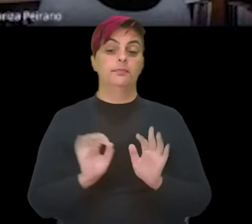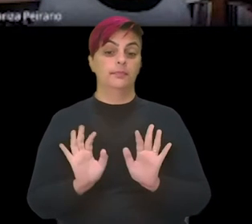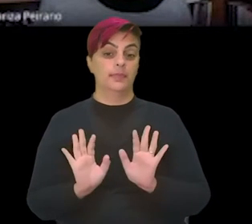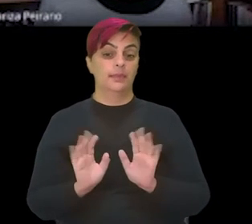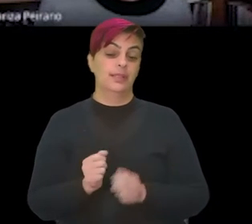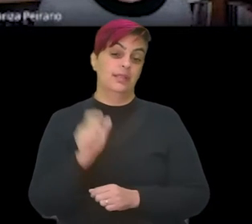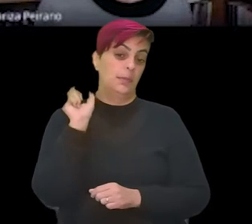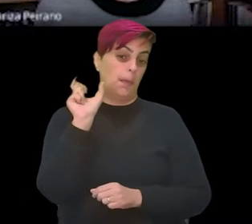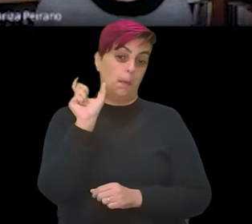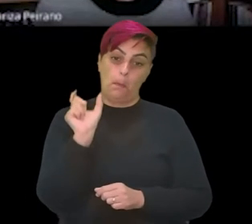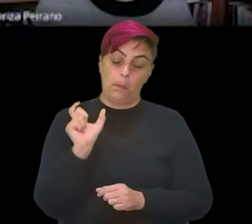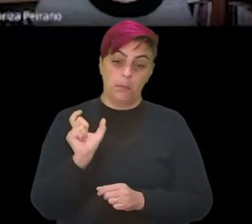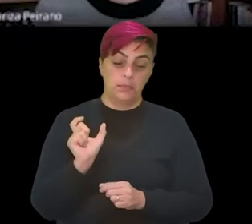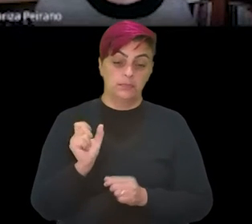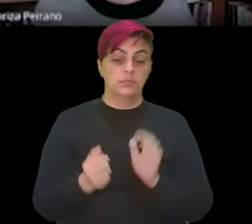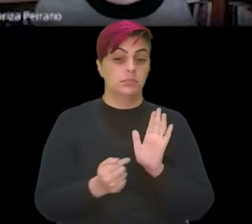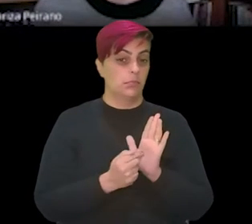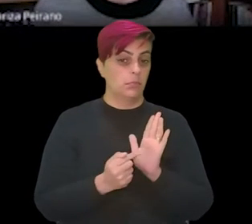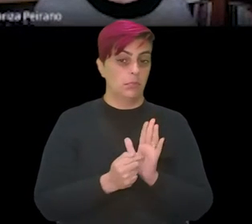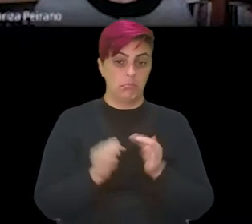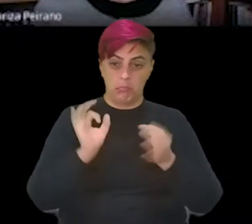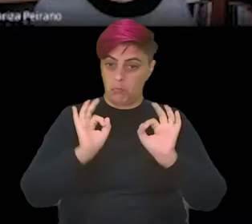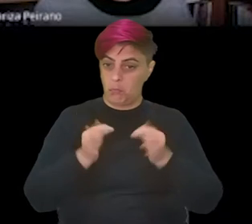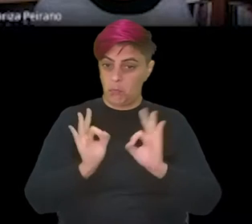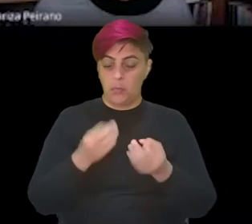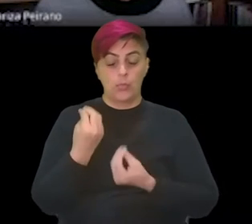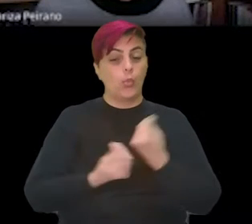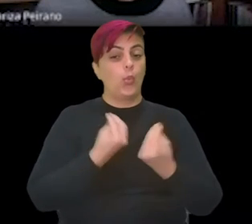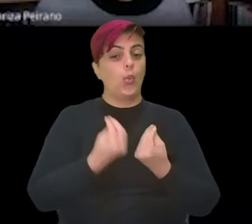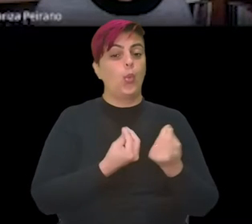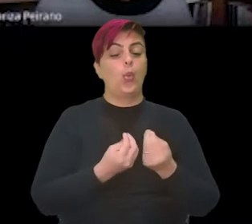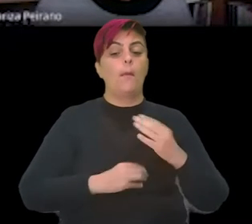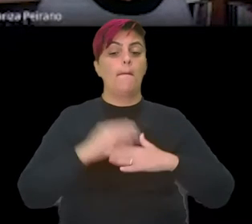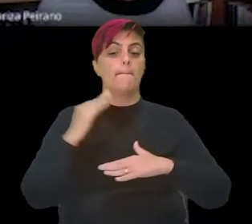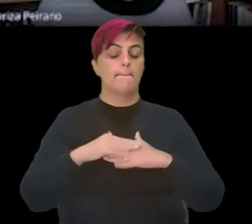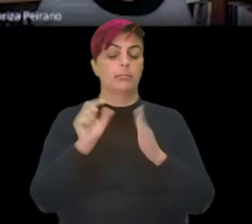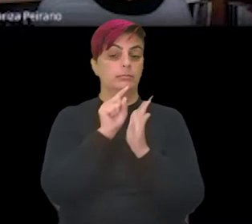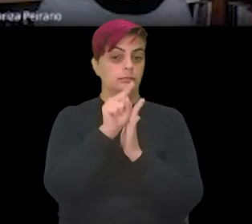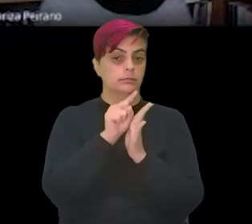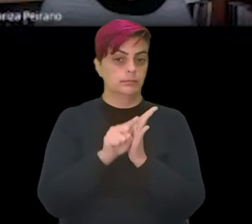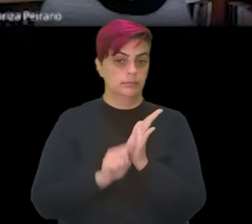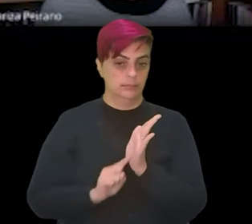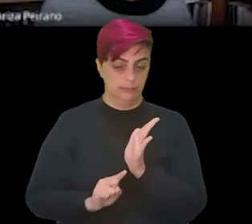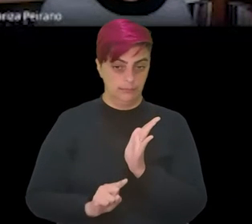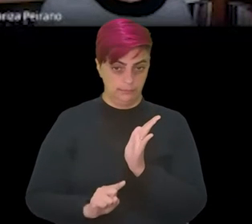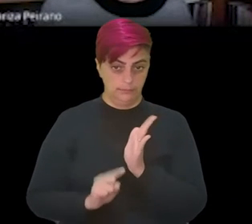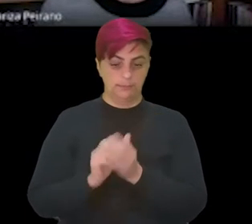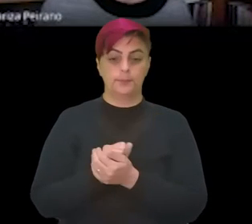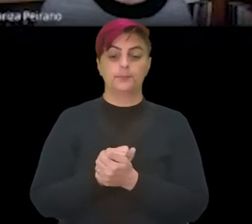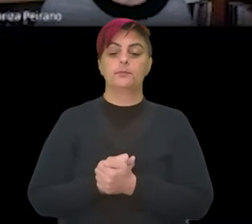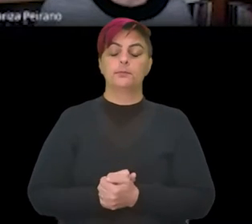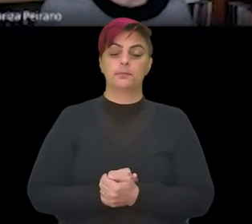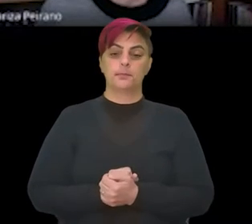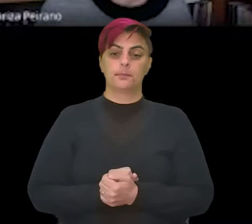a expressão tornou-se o ideal da disciplina. Mesmo inalcançável, transformou-se em meta